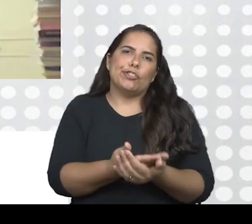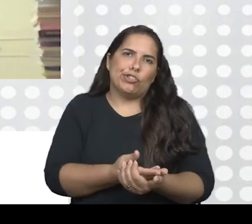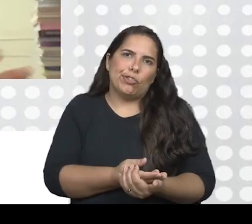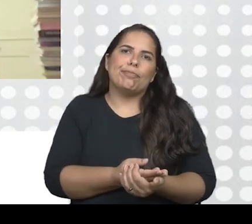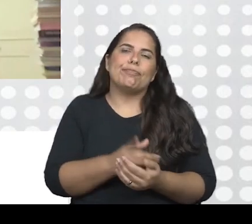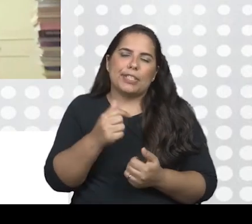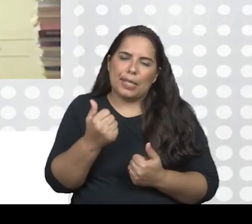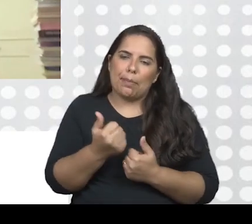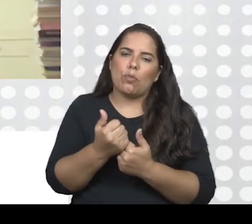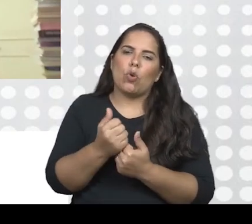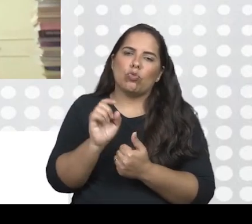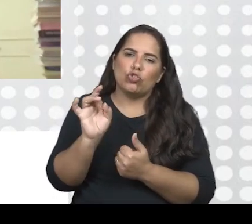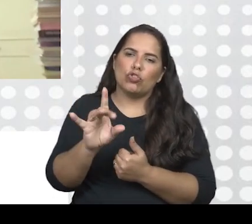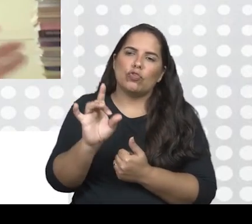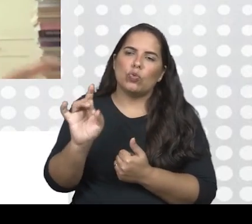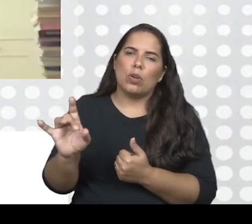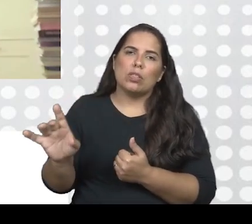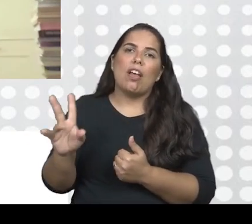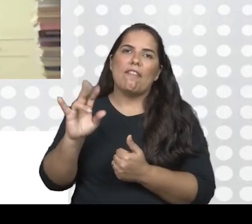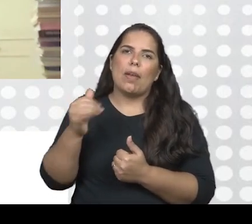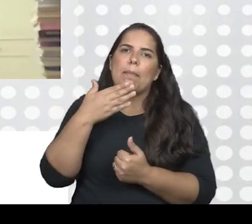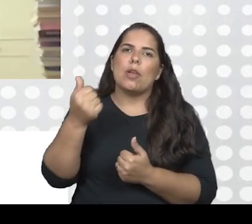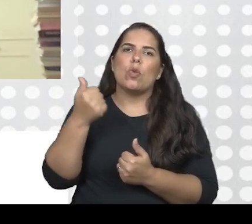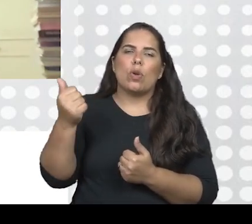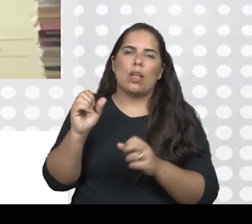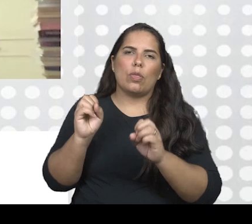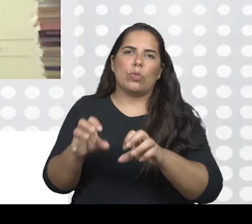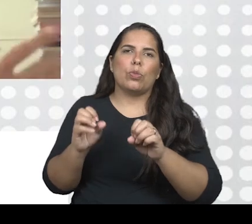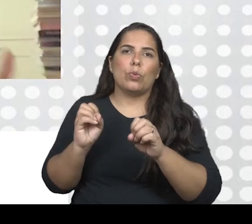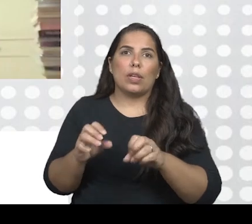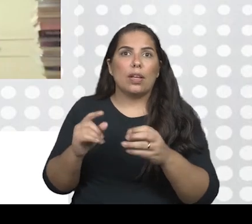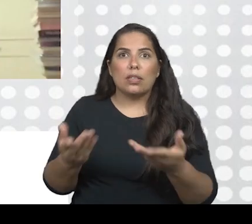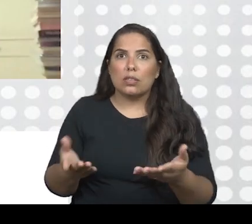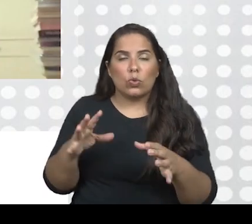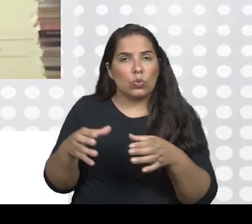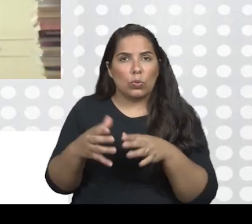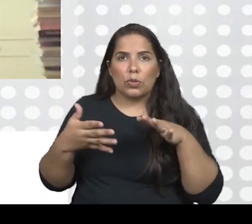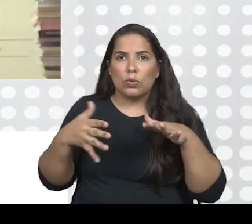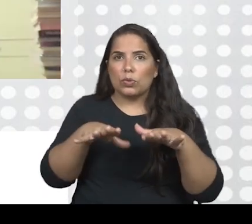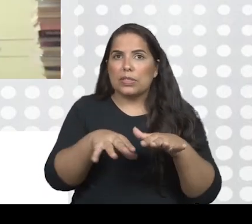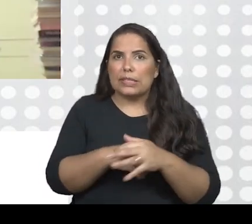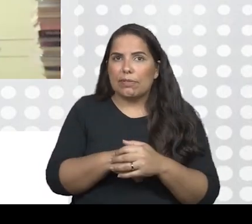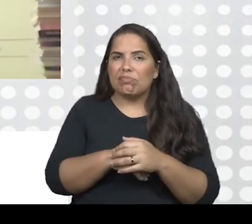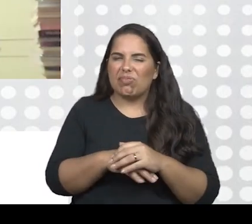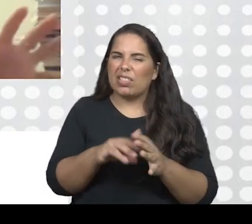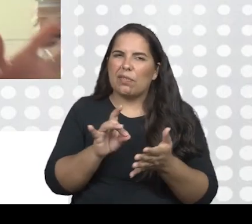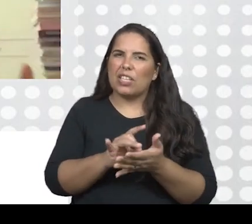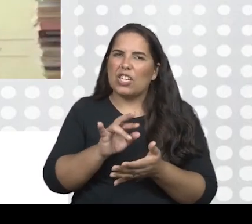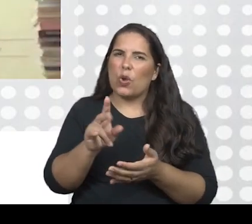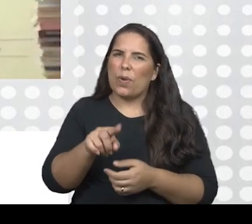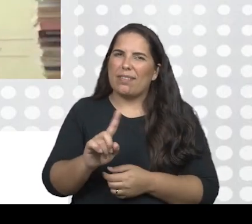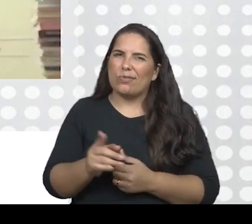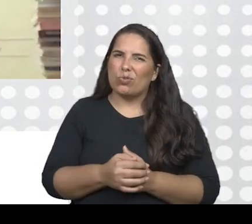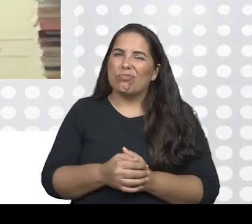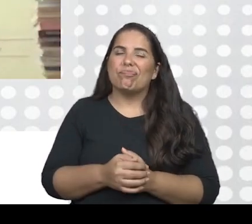acreditam que esse apoio individualizado vai melhorar a sua educação numa turma inclusiva. Na verdade, não é bem